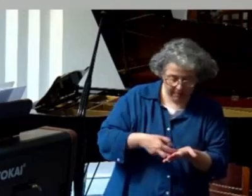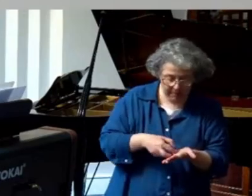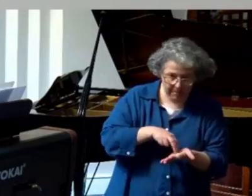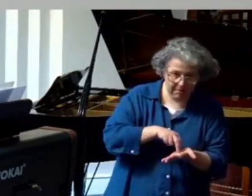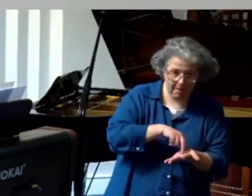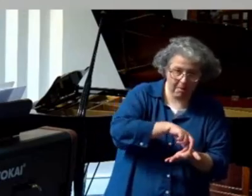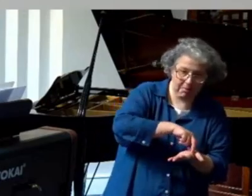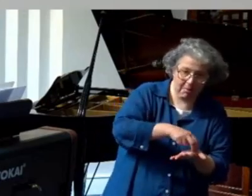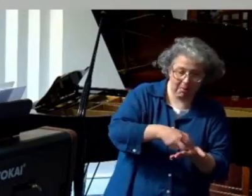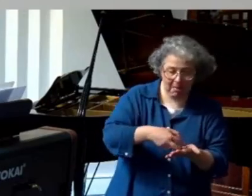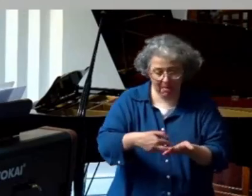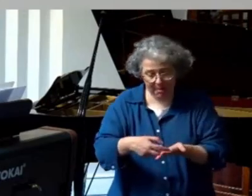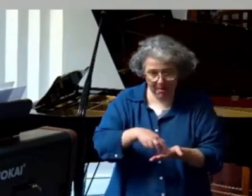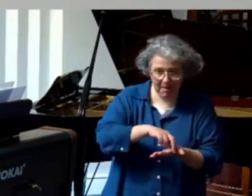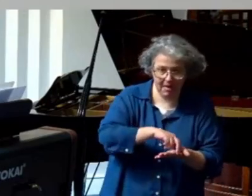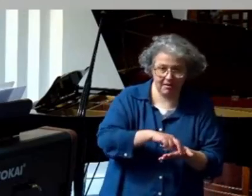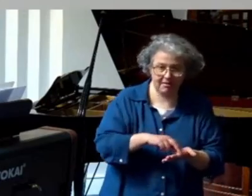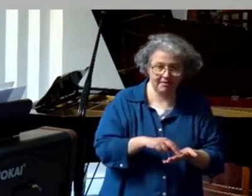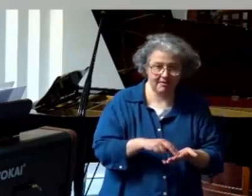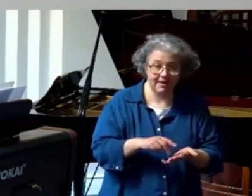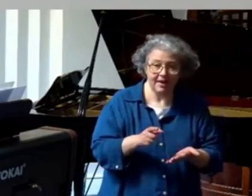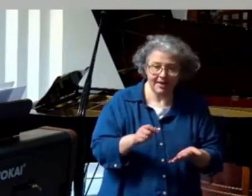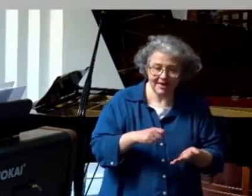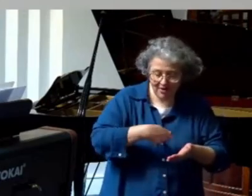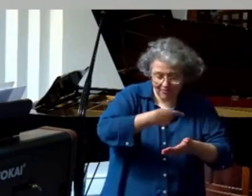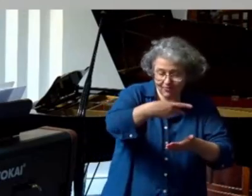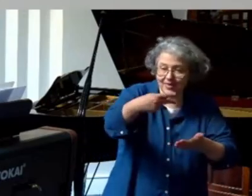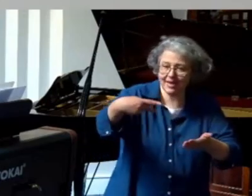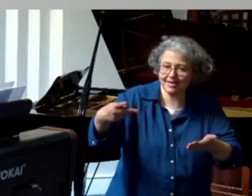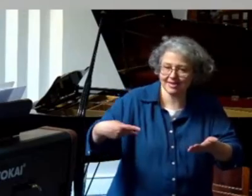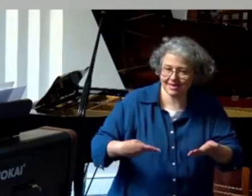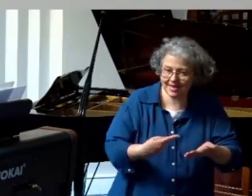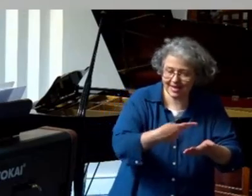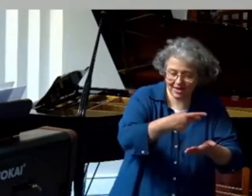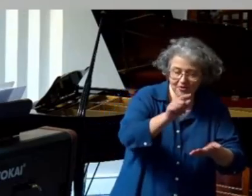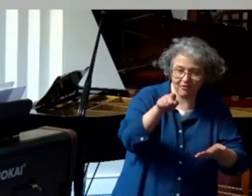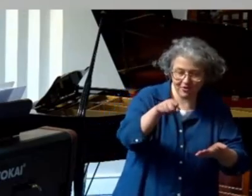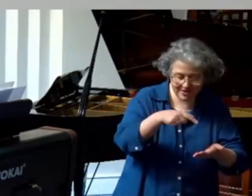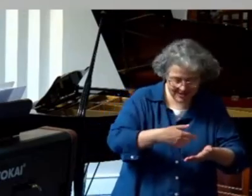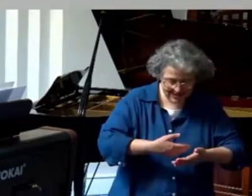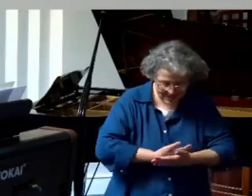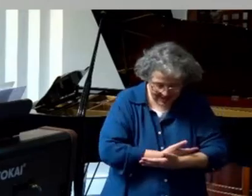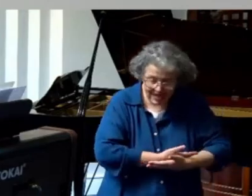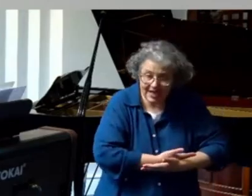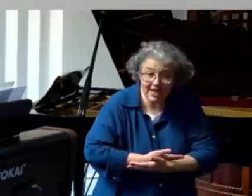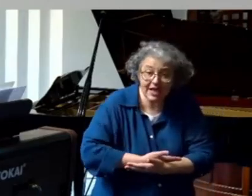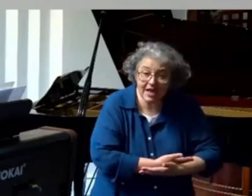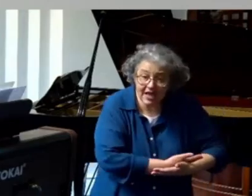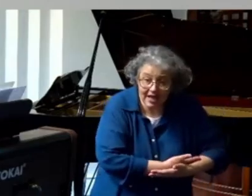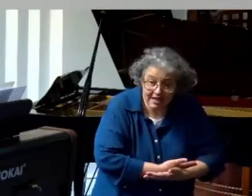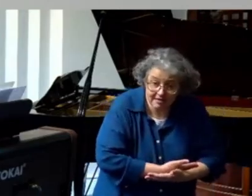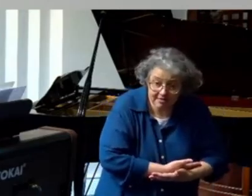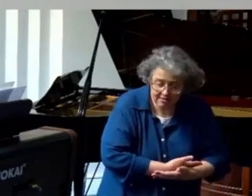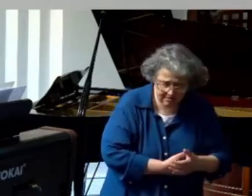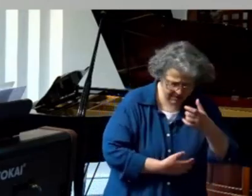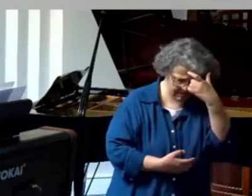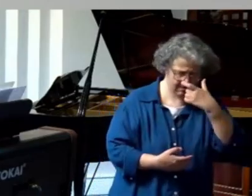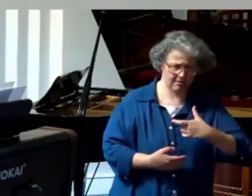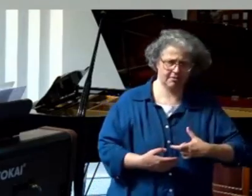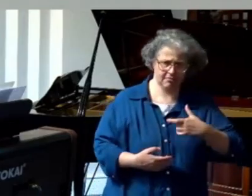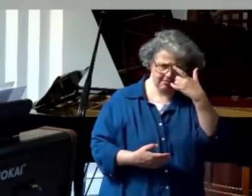desenho de você bebê, faça um desenho de você criança, que é mais ou menos como você está agora. Faça um